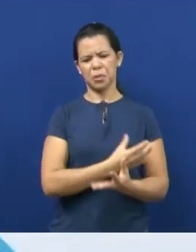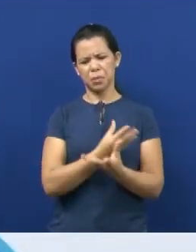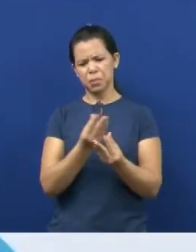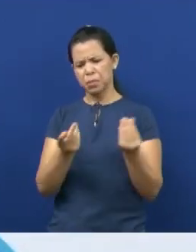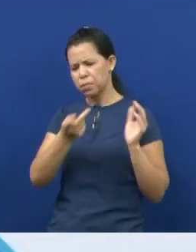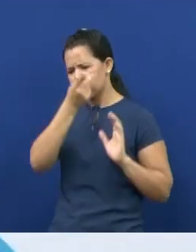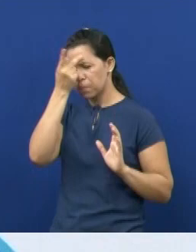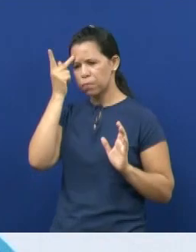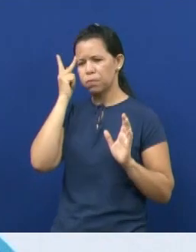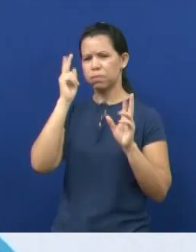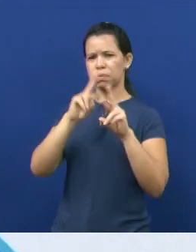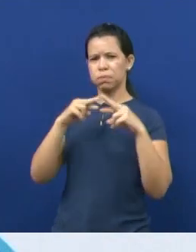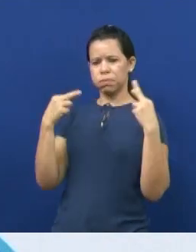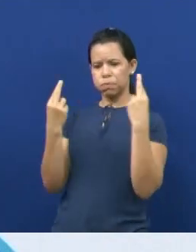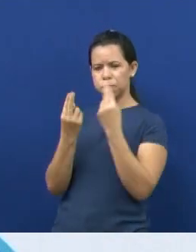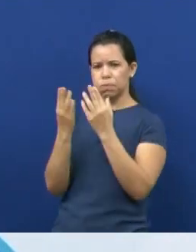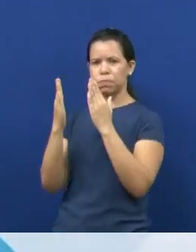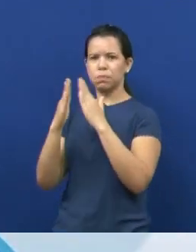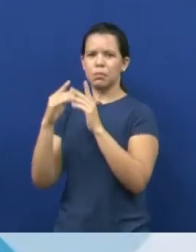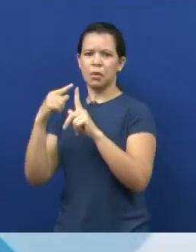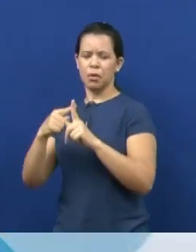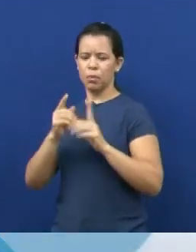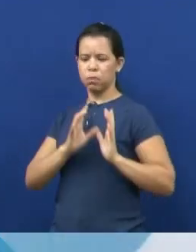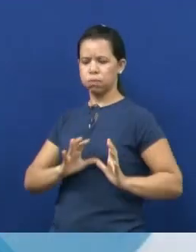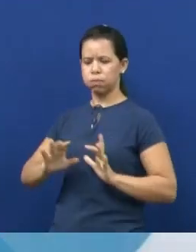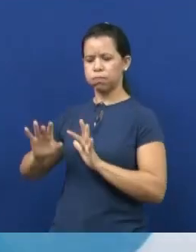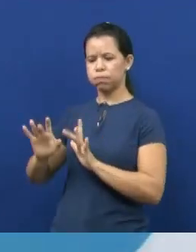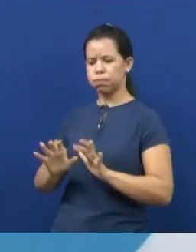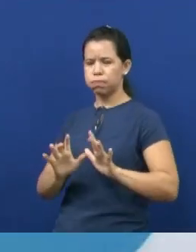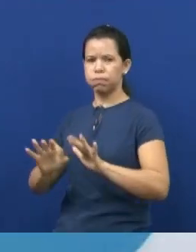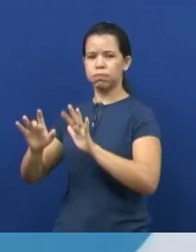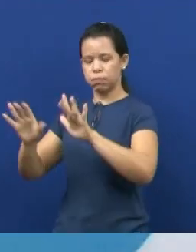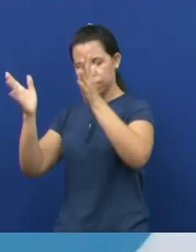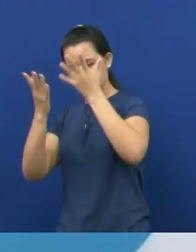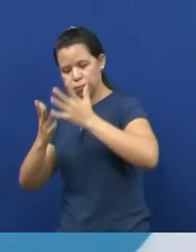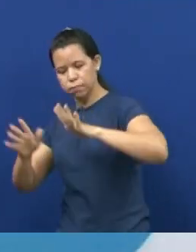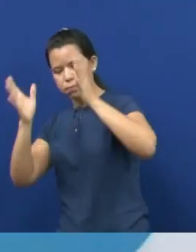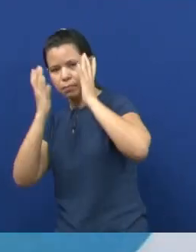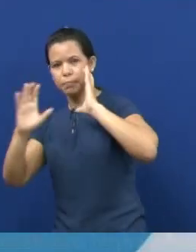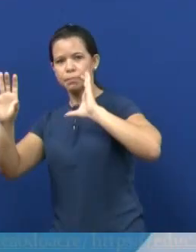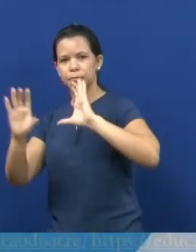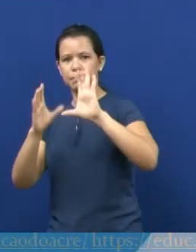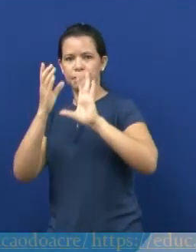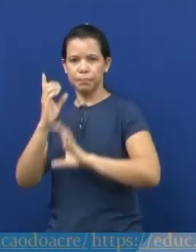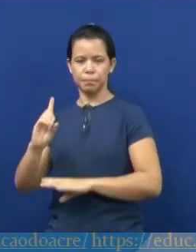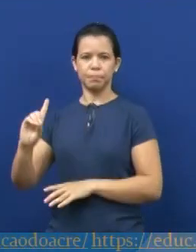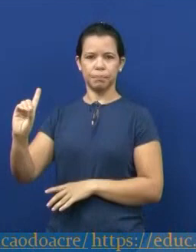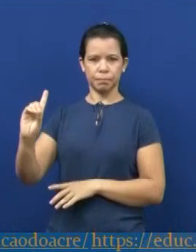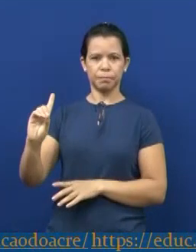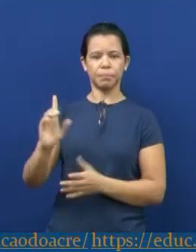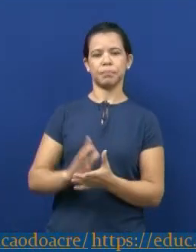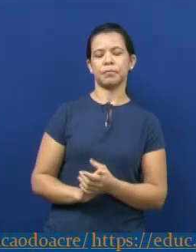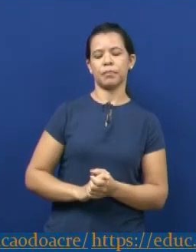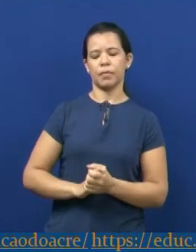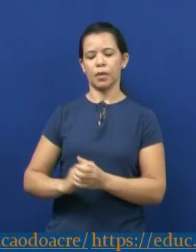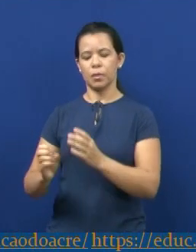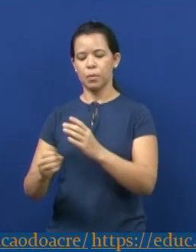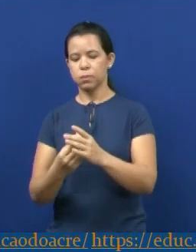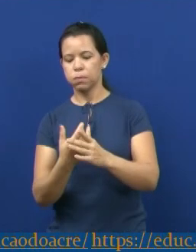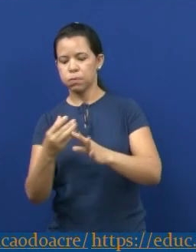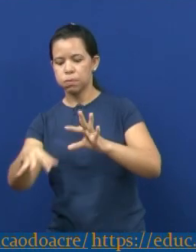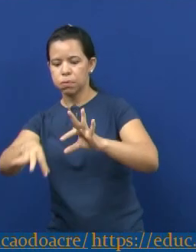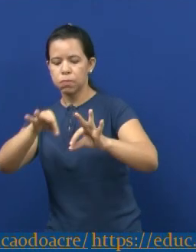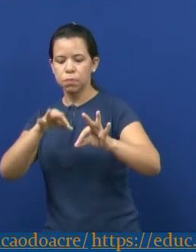cortejo entoando um canto de louvor ao seu deus então após a colheita do vinho das uvas e se